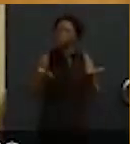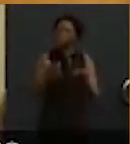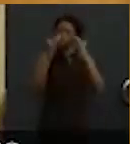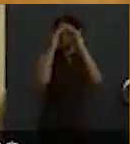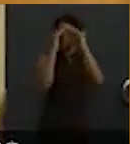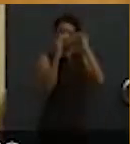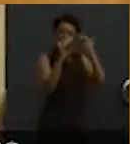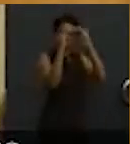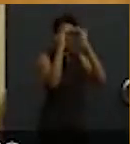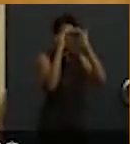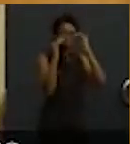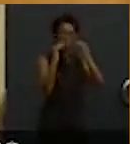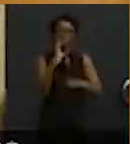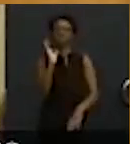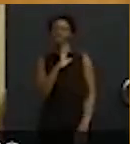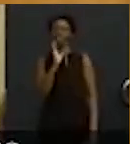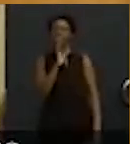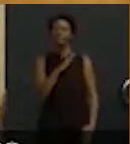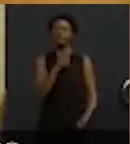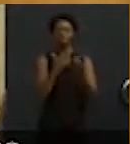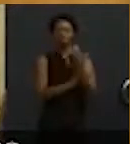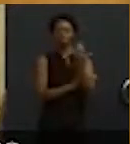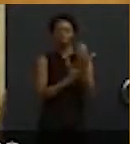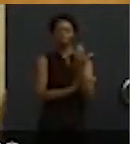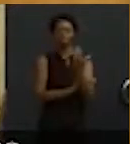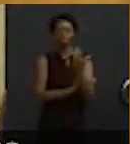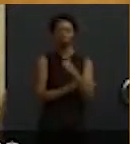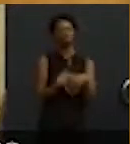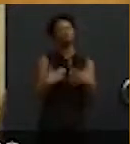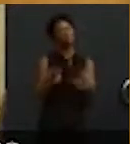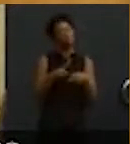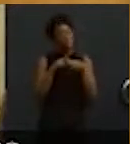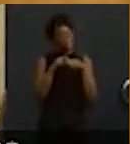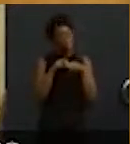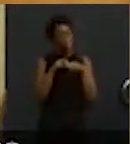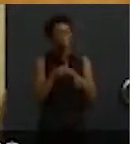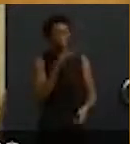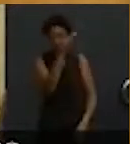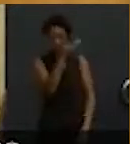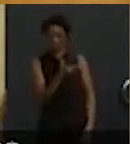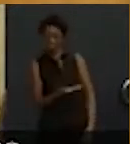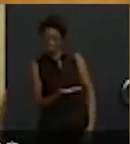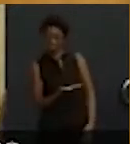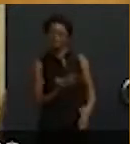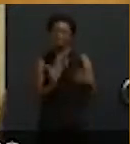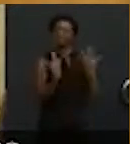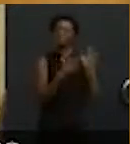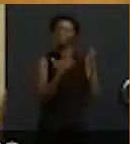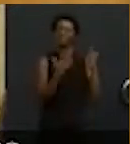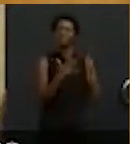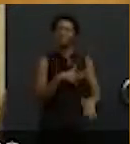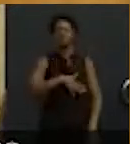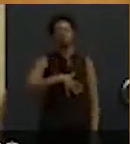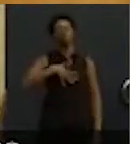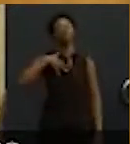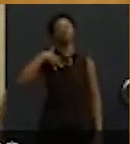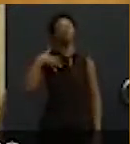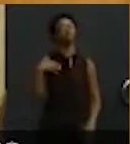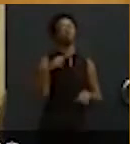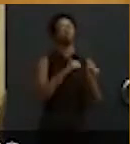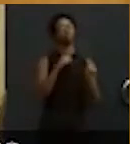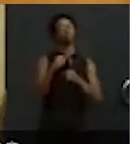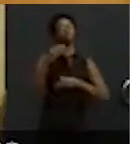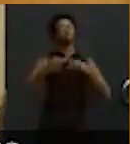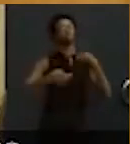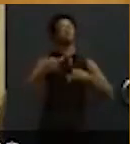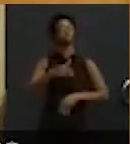respeito e à celeridade processual. Por esse motivo, o nosso homenageado tem honrado o Poder Judiciário Fluminense